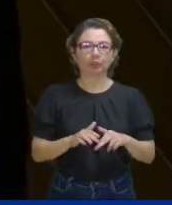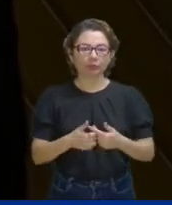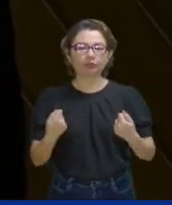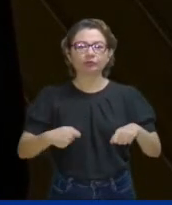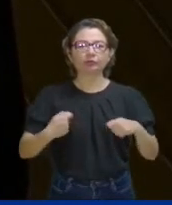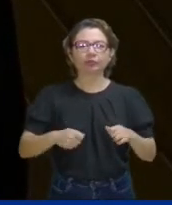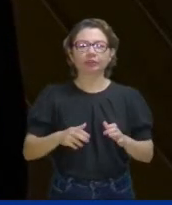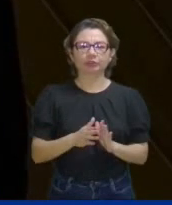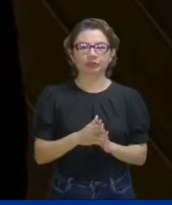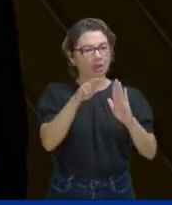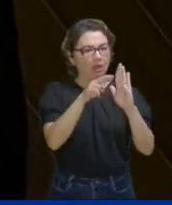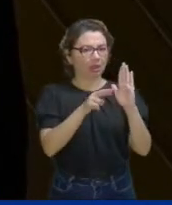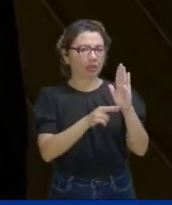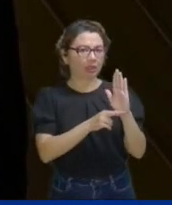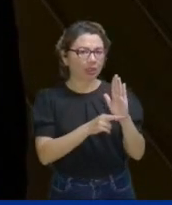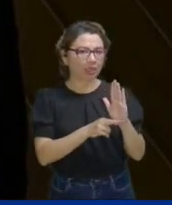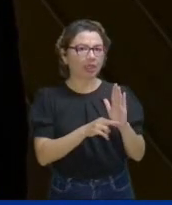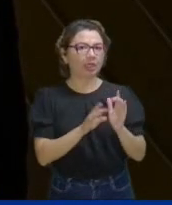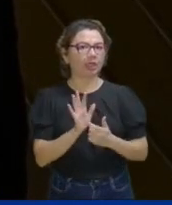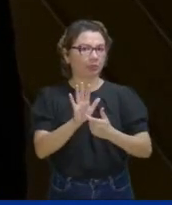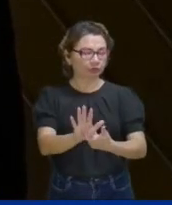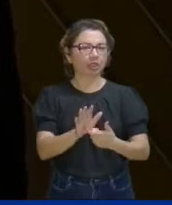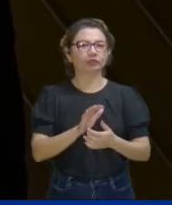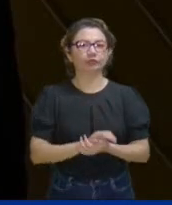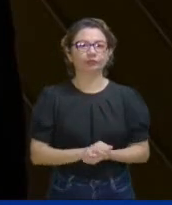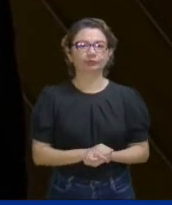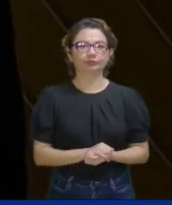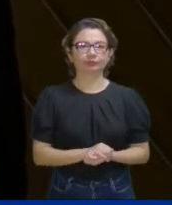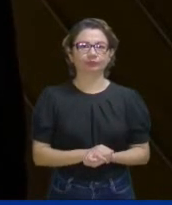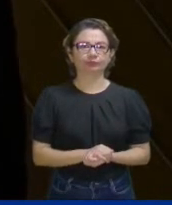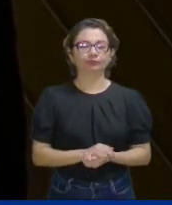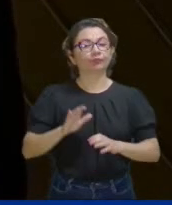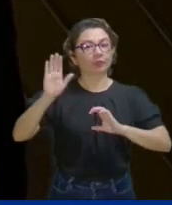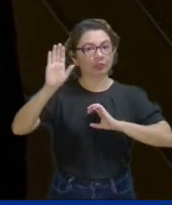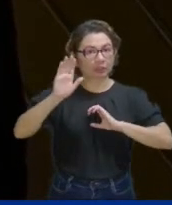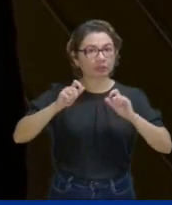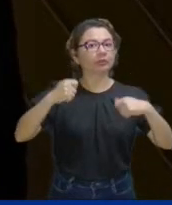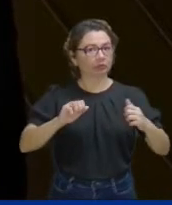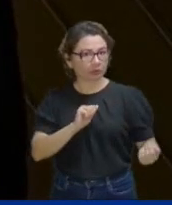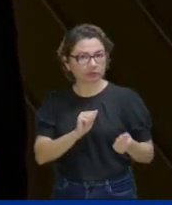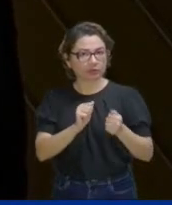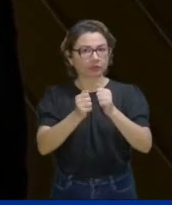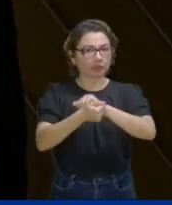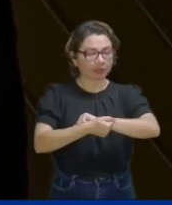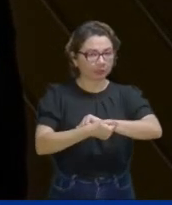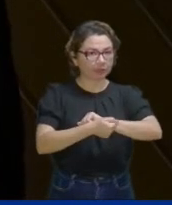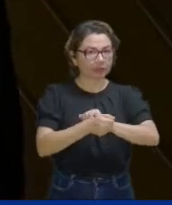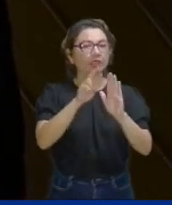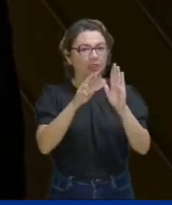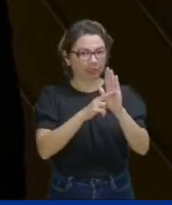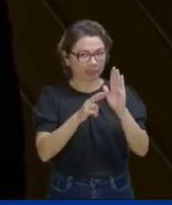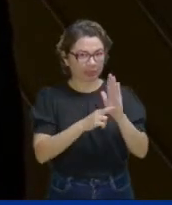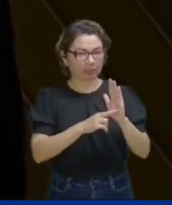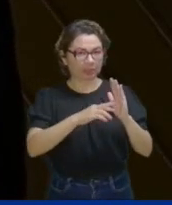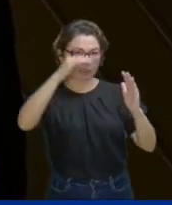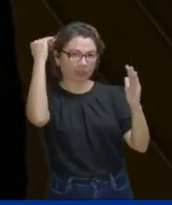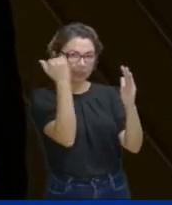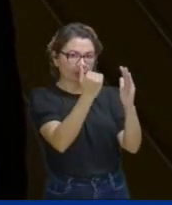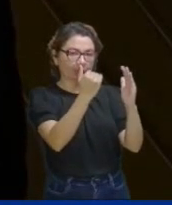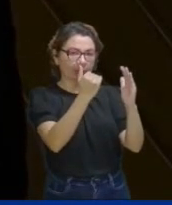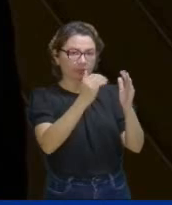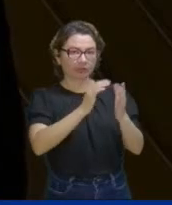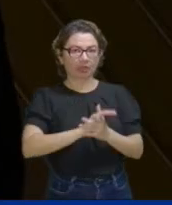deve prevalecer o regramento acima transcrito. Repito, são os candidatos que devem se amoldar à norma geral e abstrata, e não o